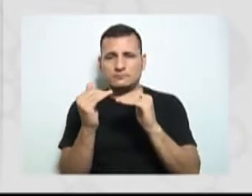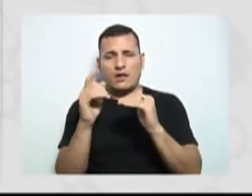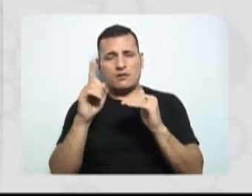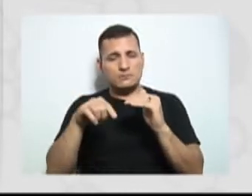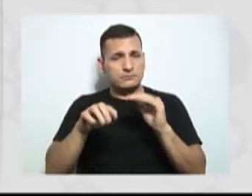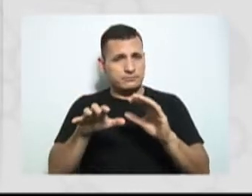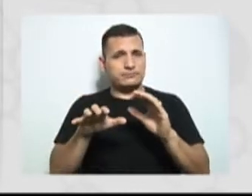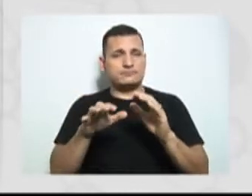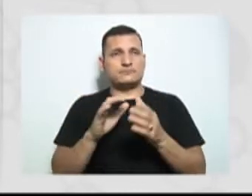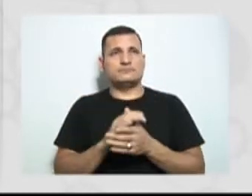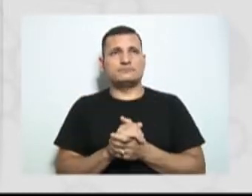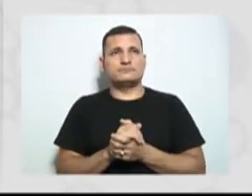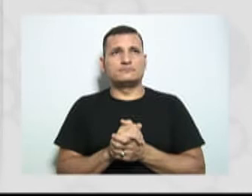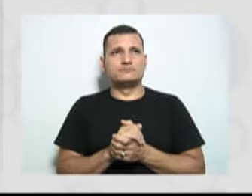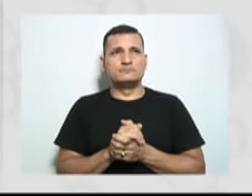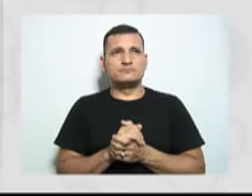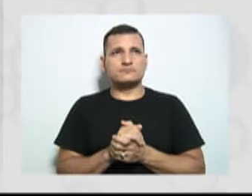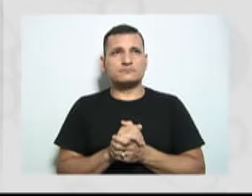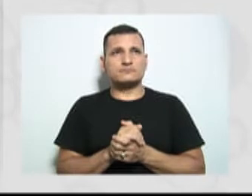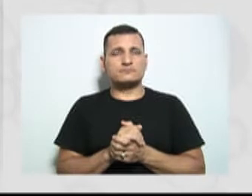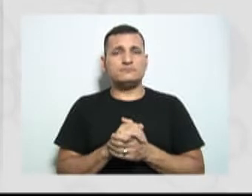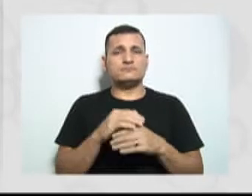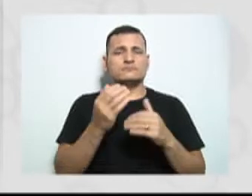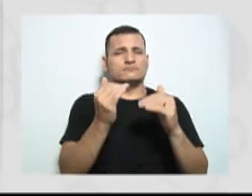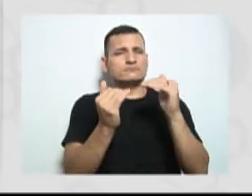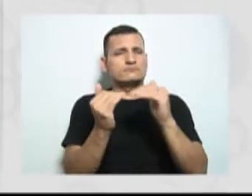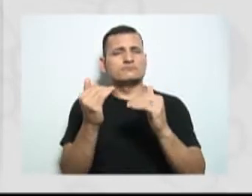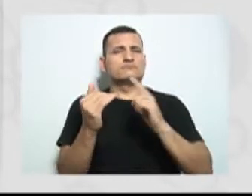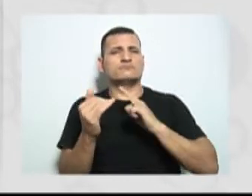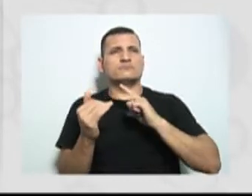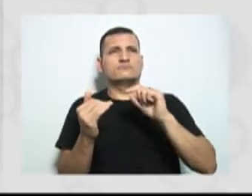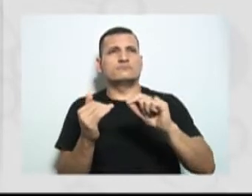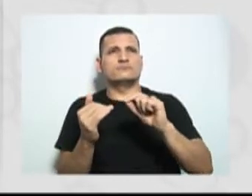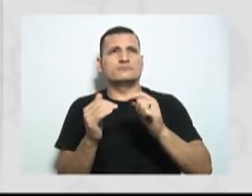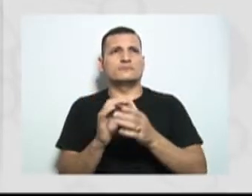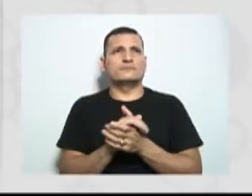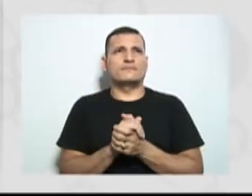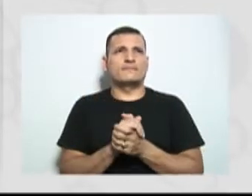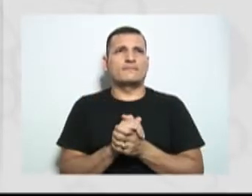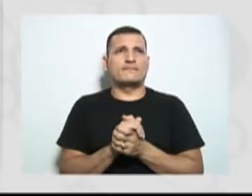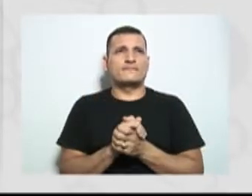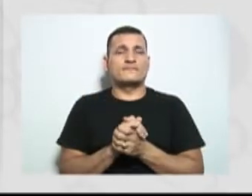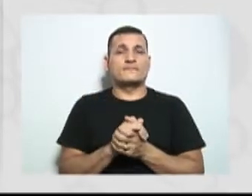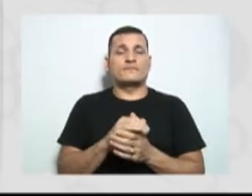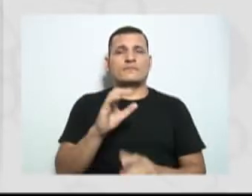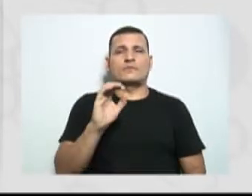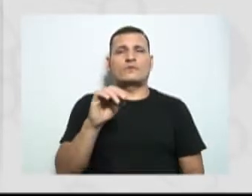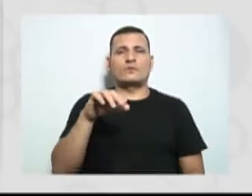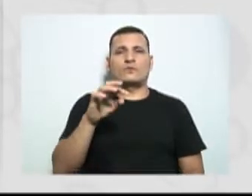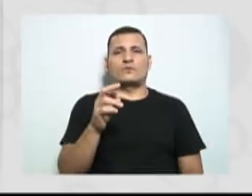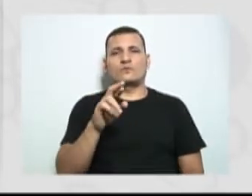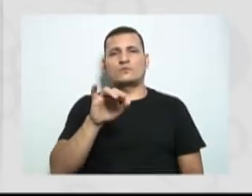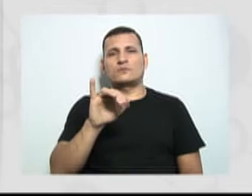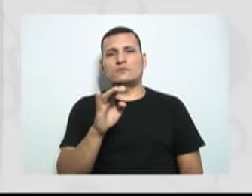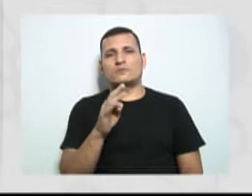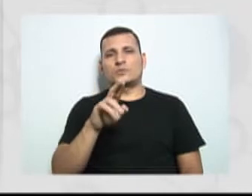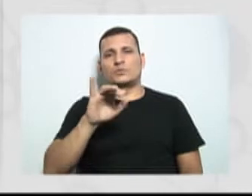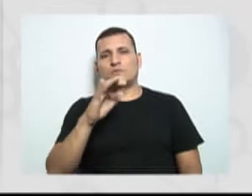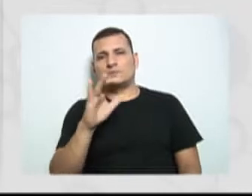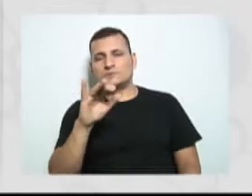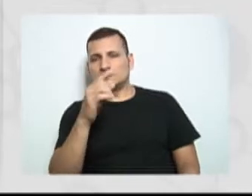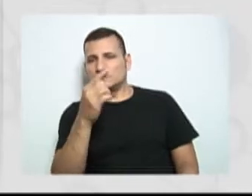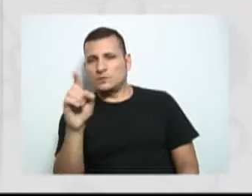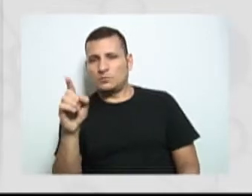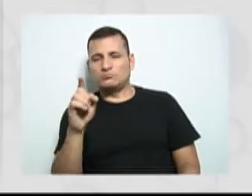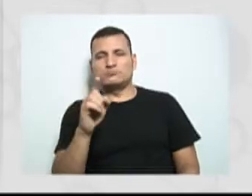isso. Com o ponto de equilíbrio, nós temos o quê? A margem de contribuição. A margem de contribuição,